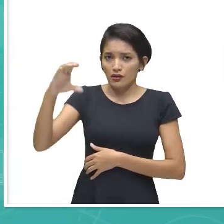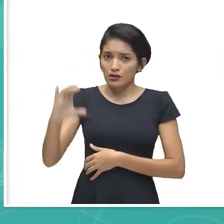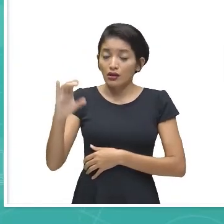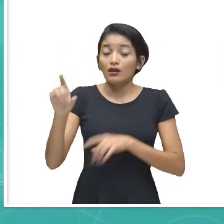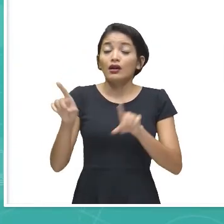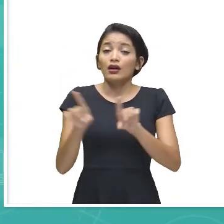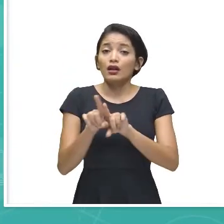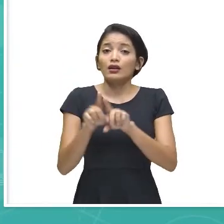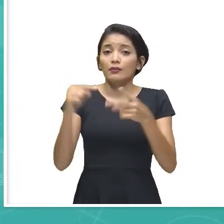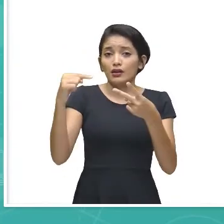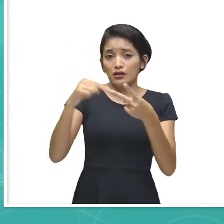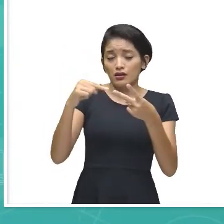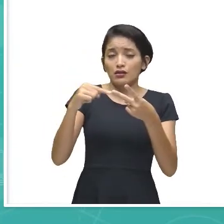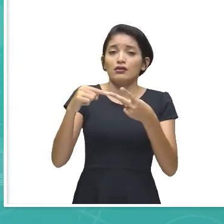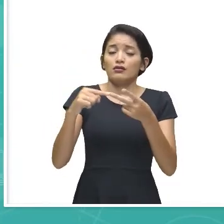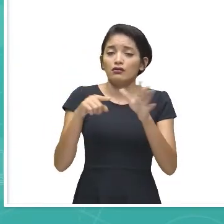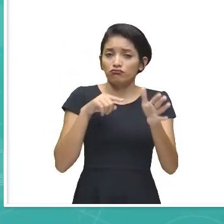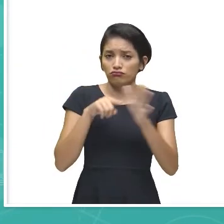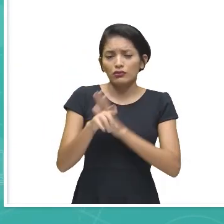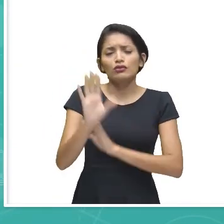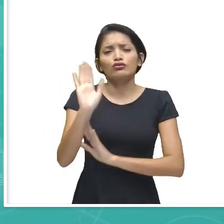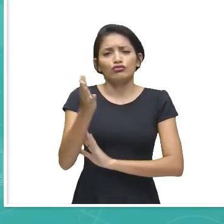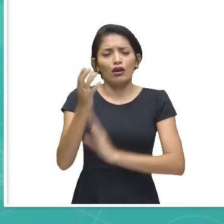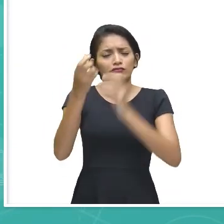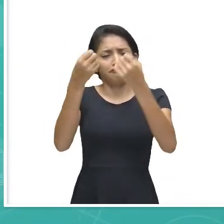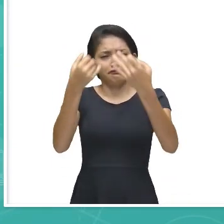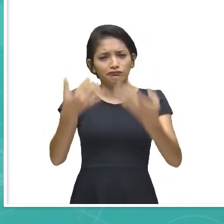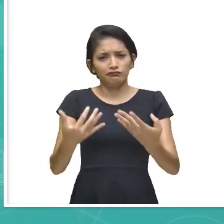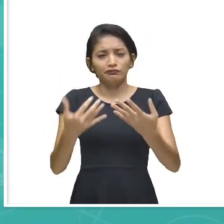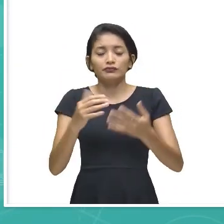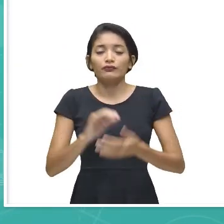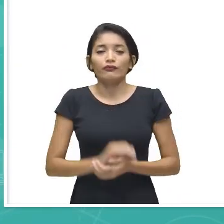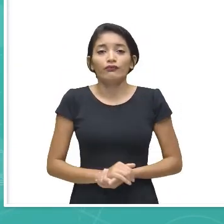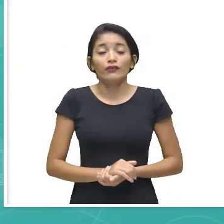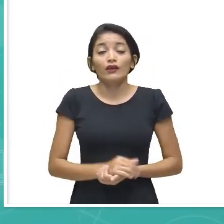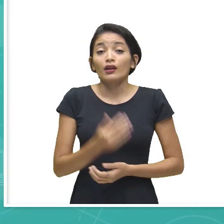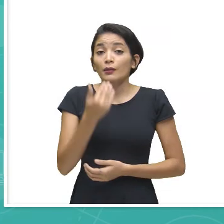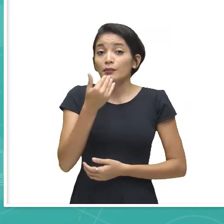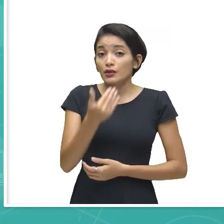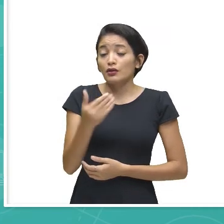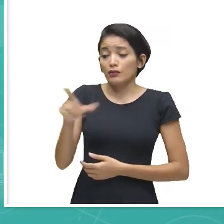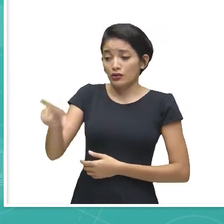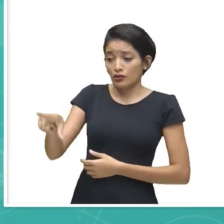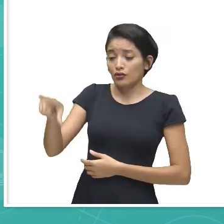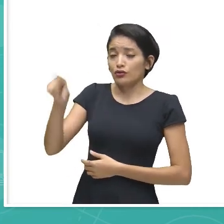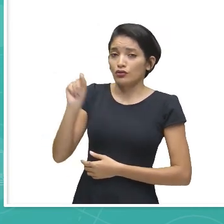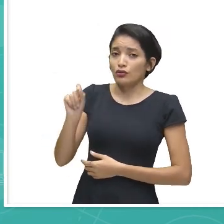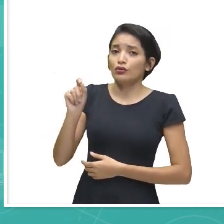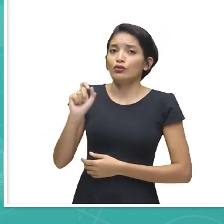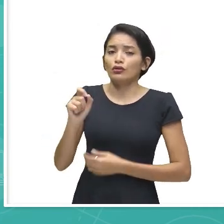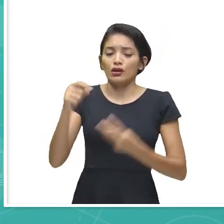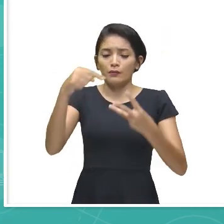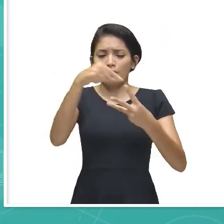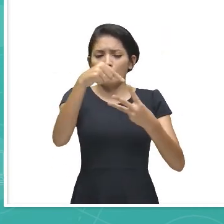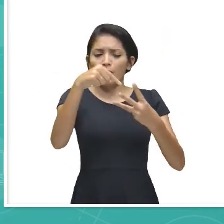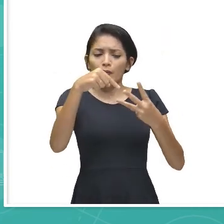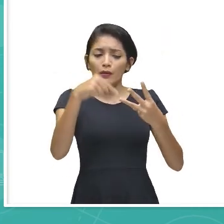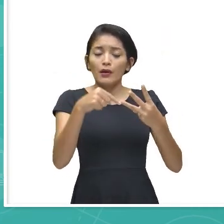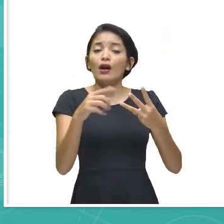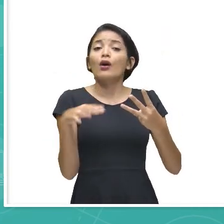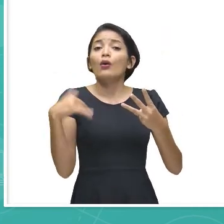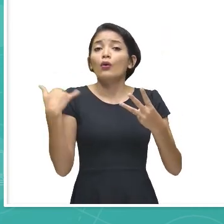segunda questão, que foi que eu pedi para vocês, eu pedi, né, que vocês escolhessem um somatotipo, endomorfo, ectomorfo